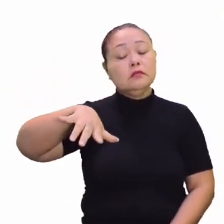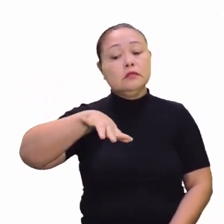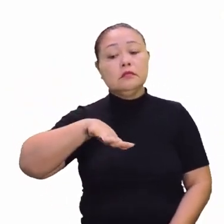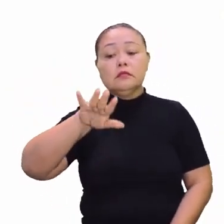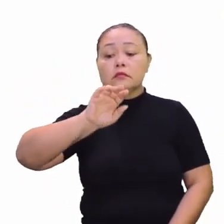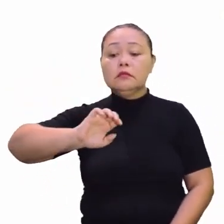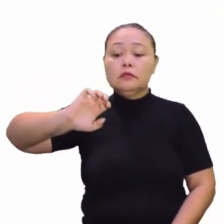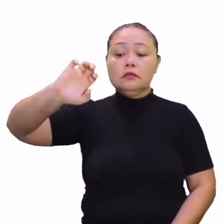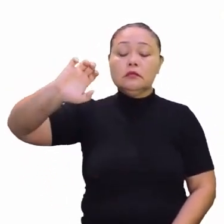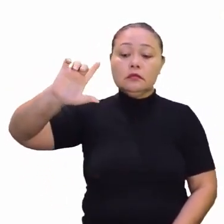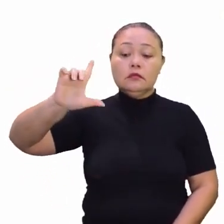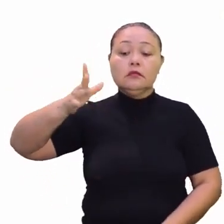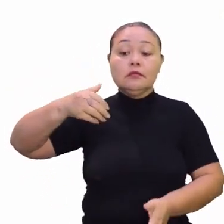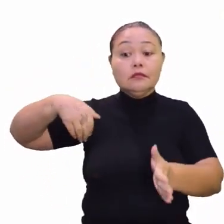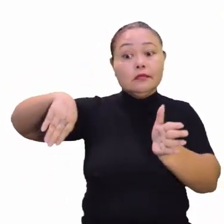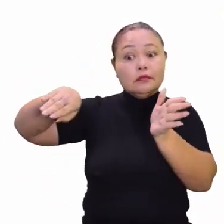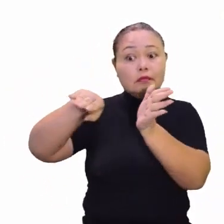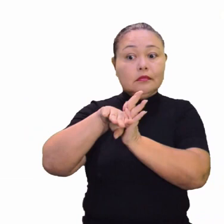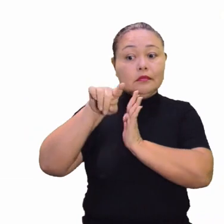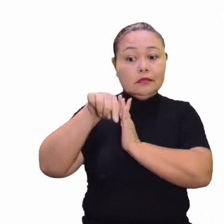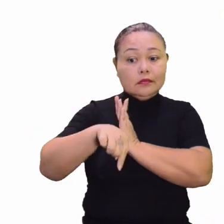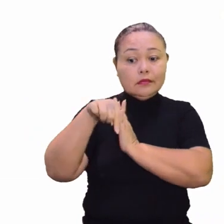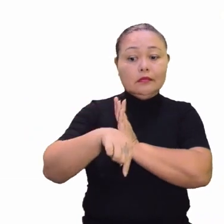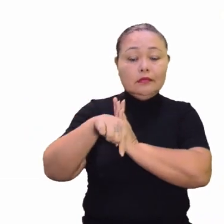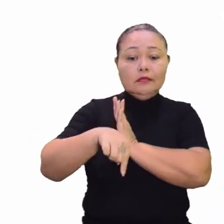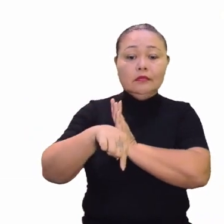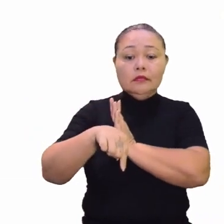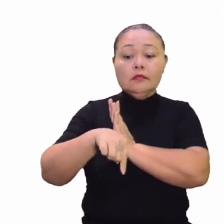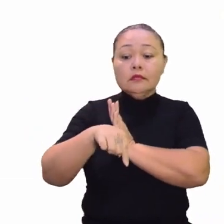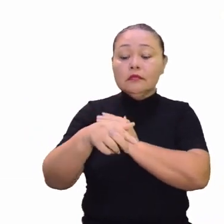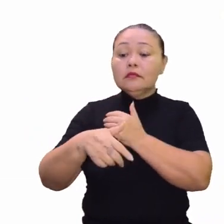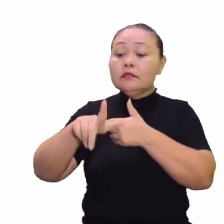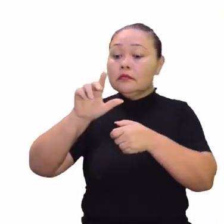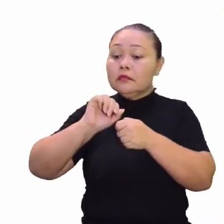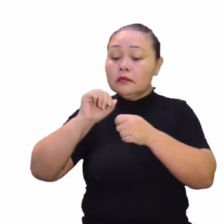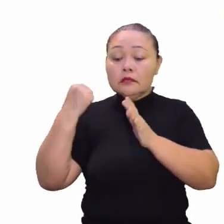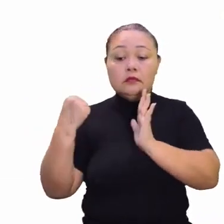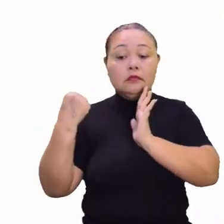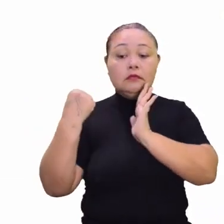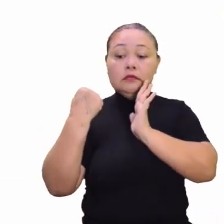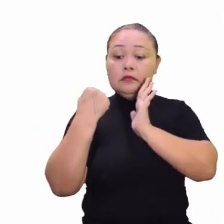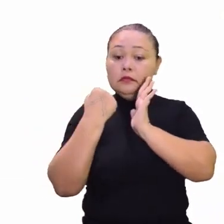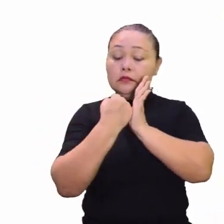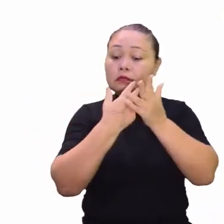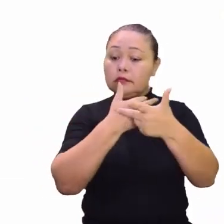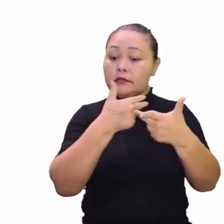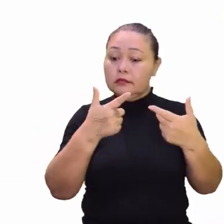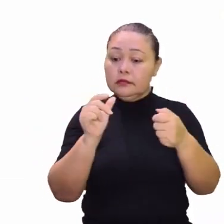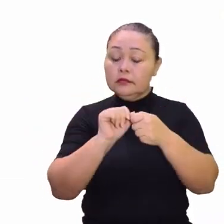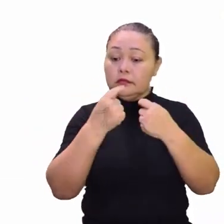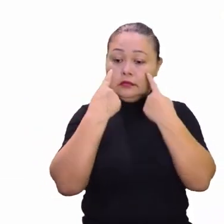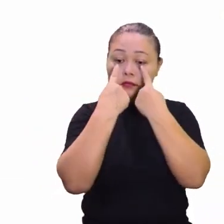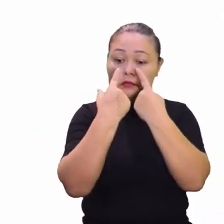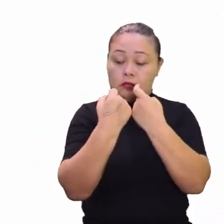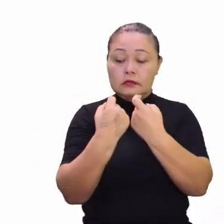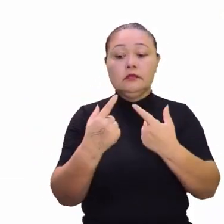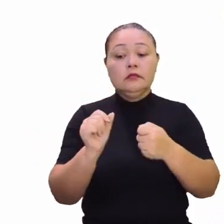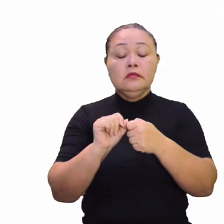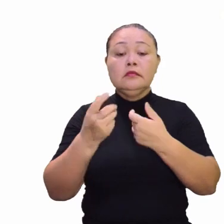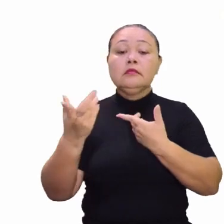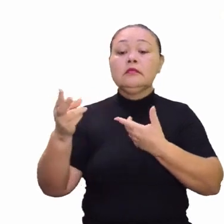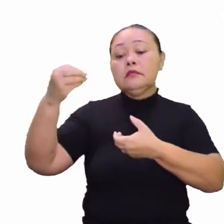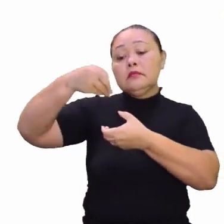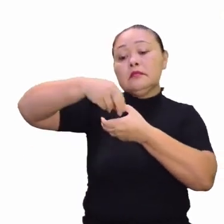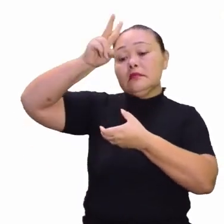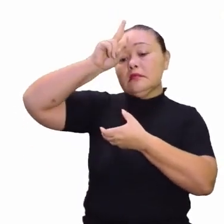muitos europeus que vieram para cá, inclusive deixaram simbologias interessantes que fazem parte, inclusive,